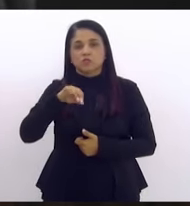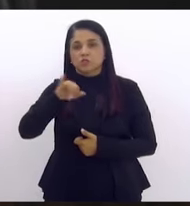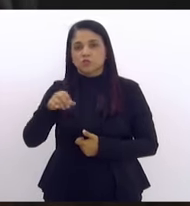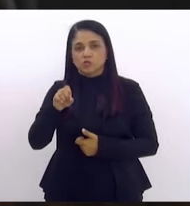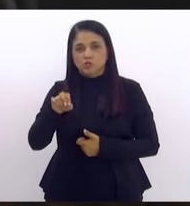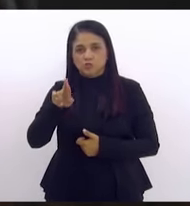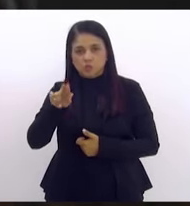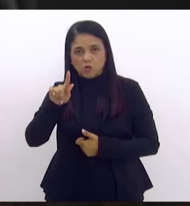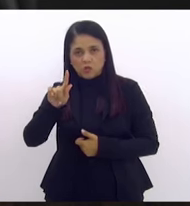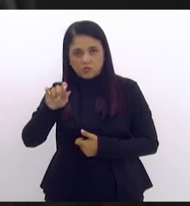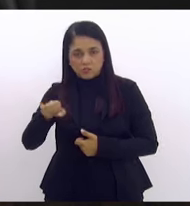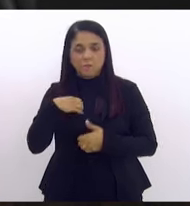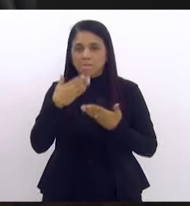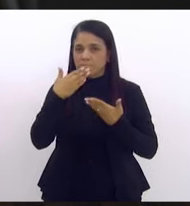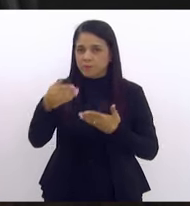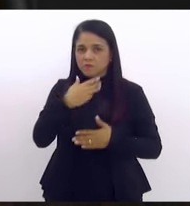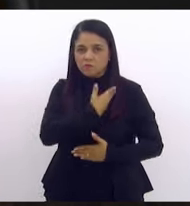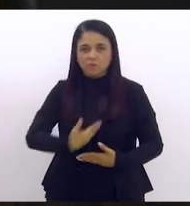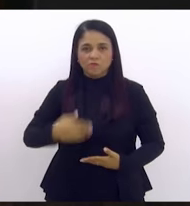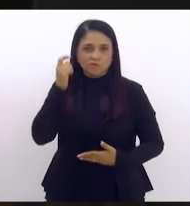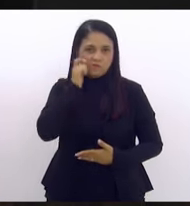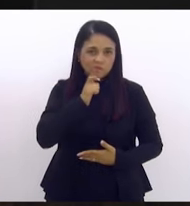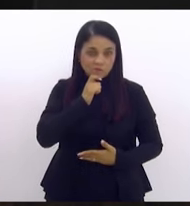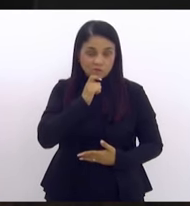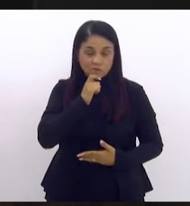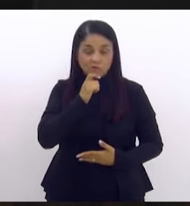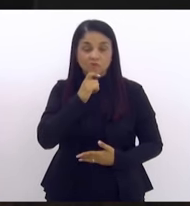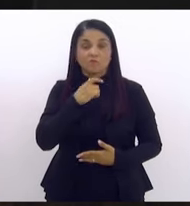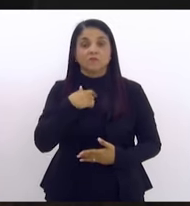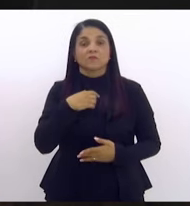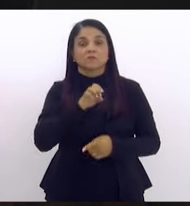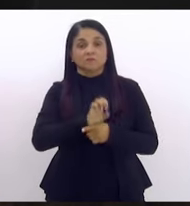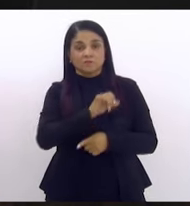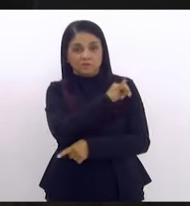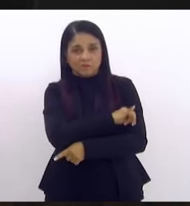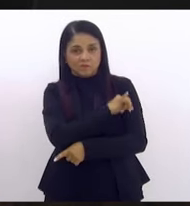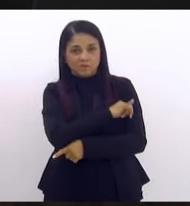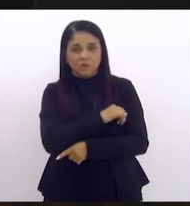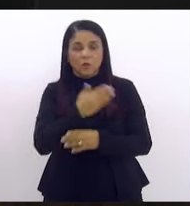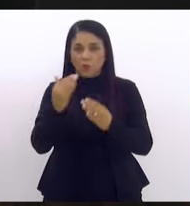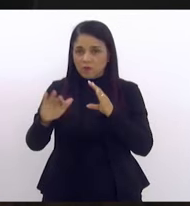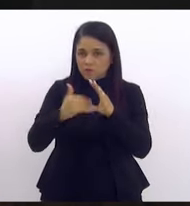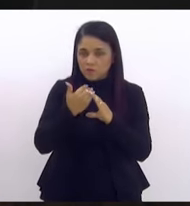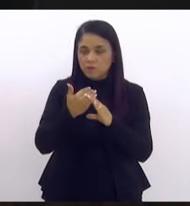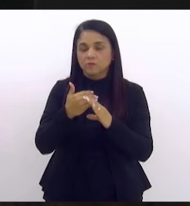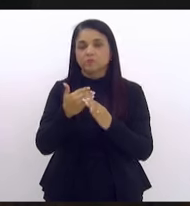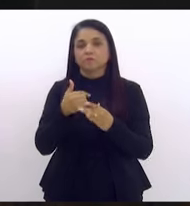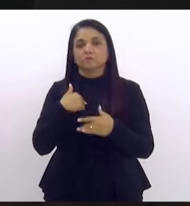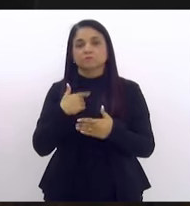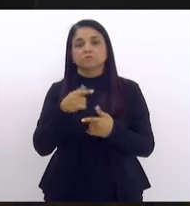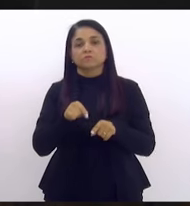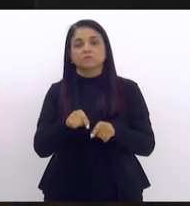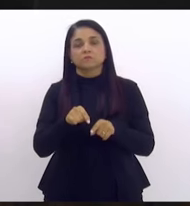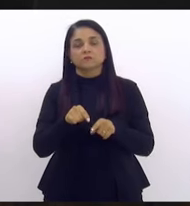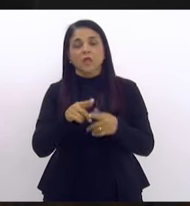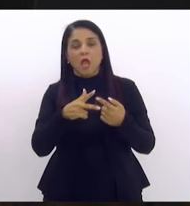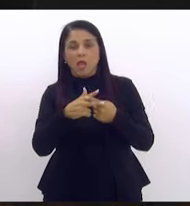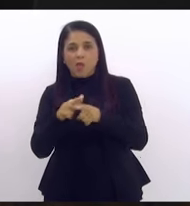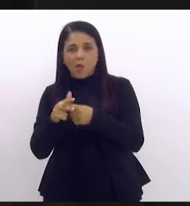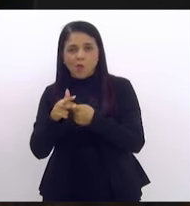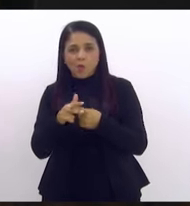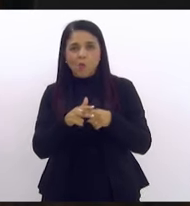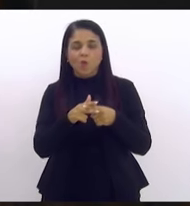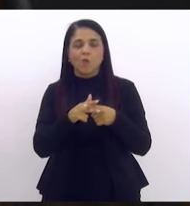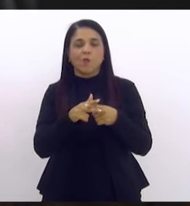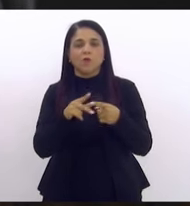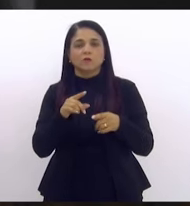que solicita ao excelentíssimo senhor governador do Estado do Rio de Janeiro, Cláudio Castro, o envio de mensagem dispondo sobre a regularização